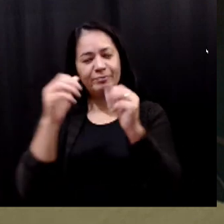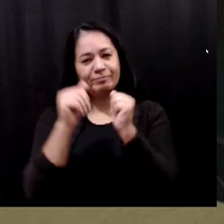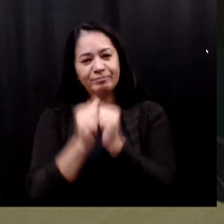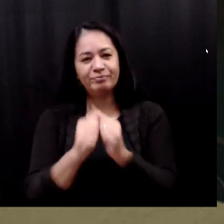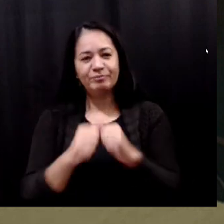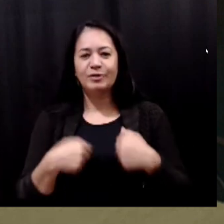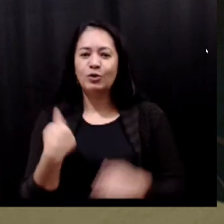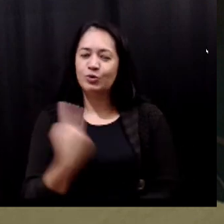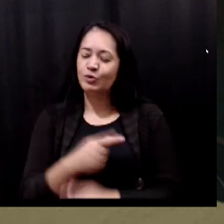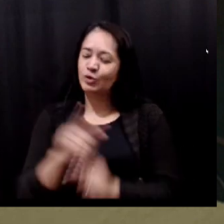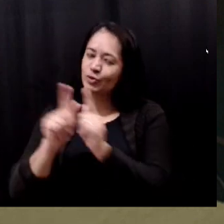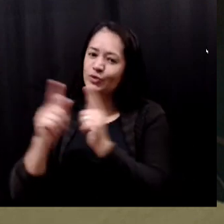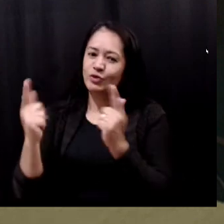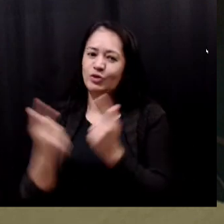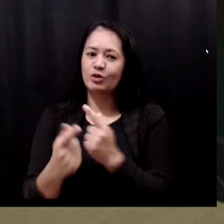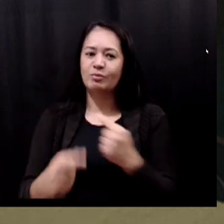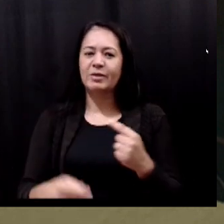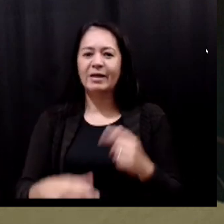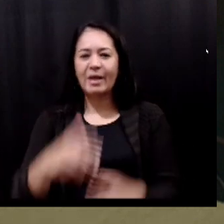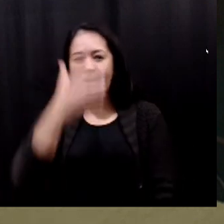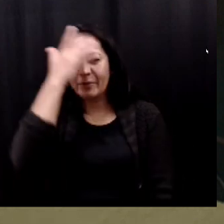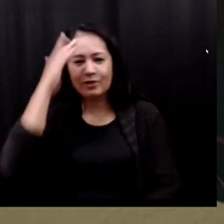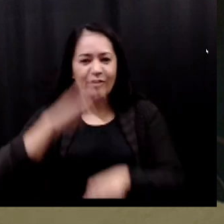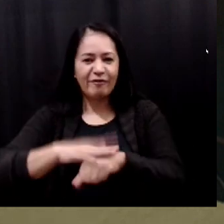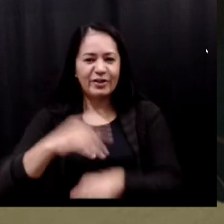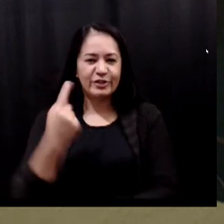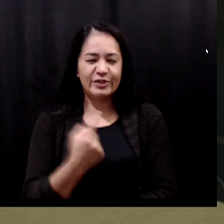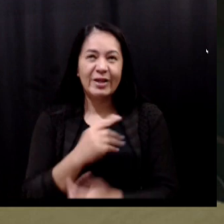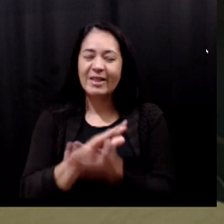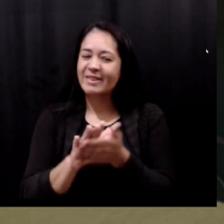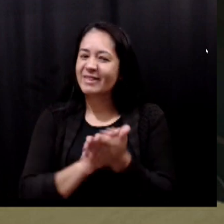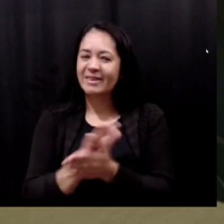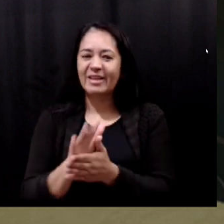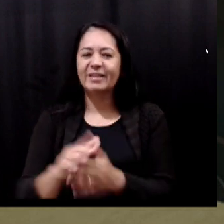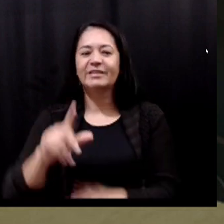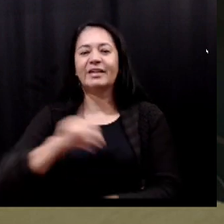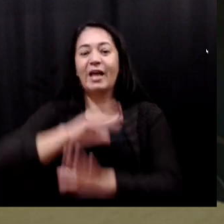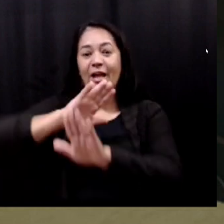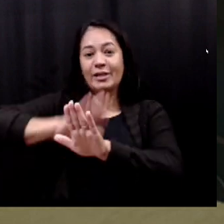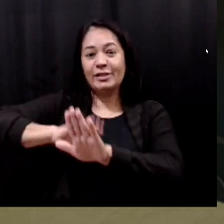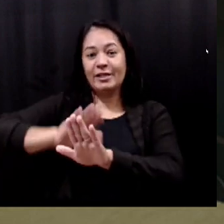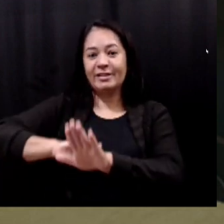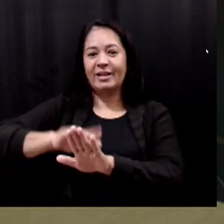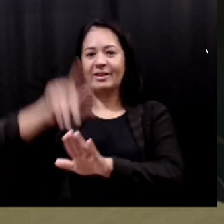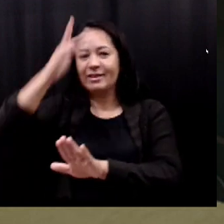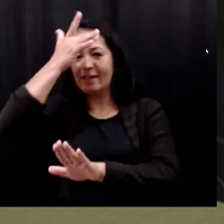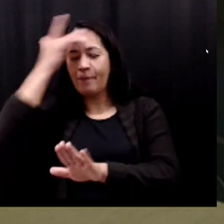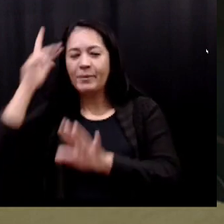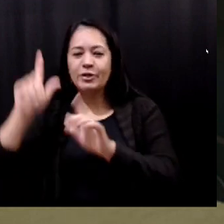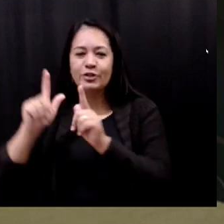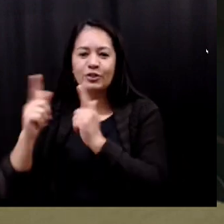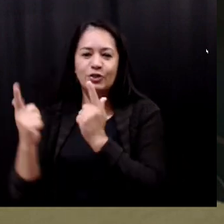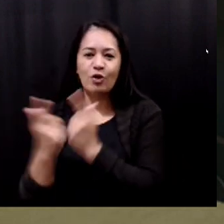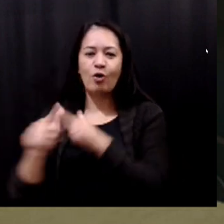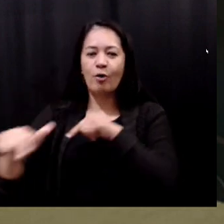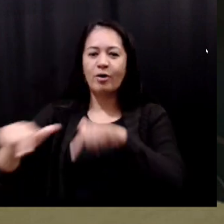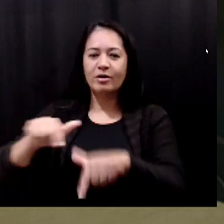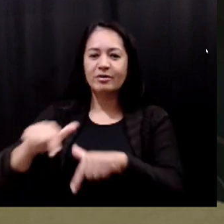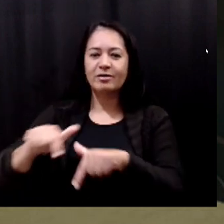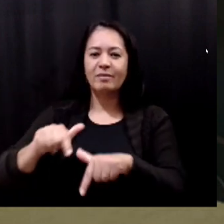faz nada sozinho, né? Tem uma galera que trabalha para esse programa acontecer e para todos os programas da TV Câmara Campinas, né? Todo o pessoal